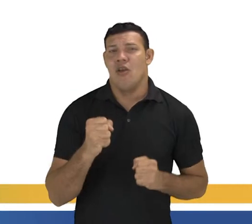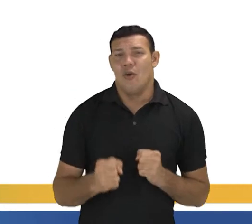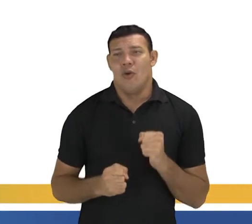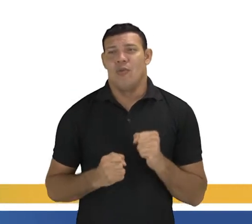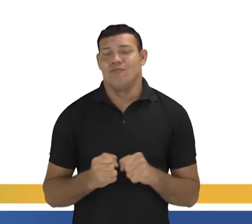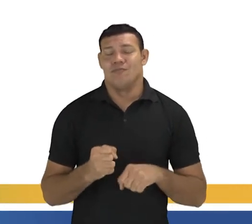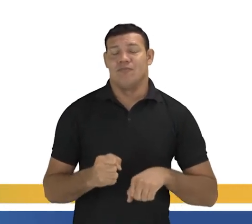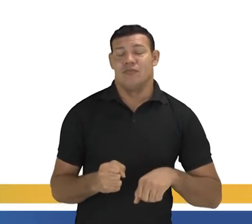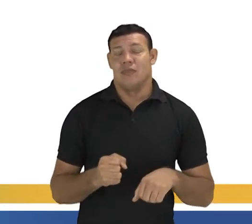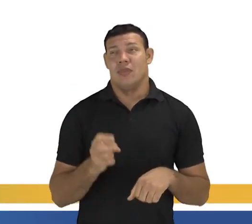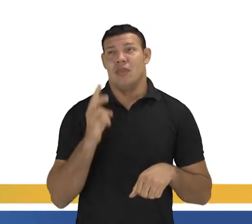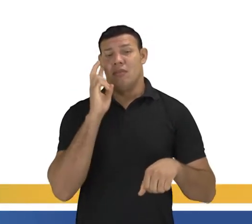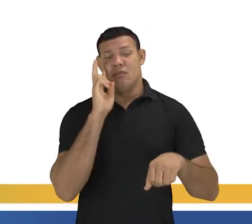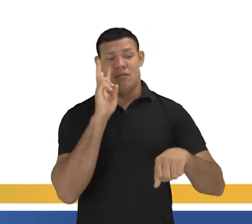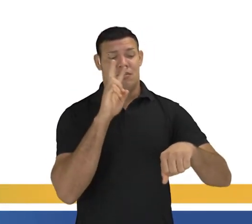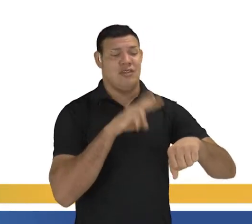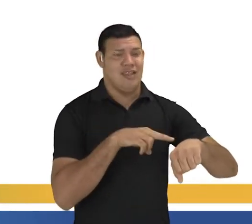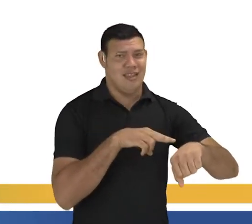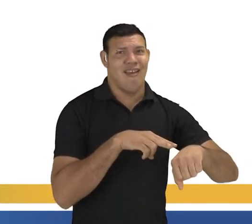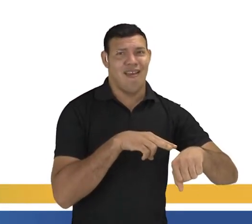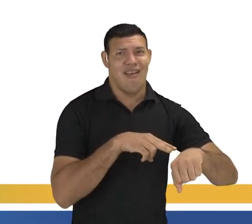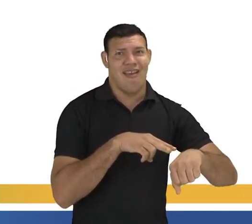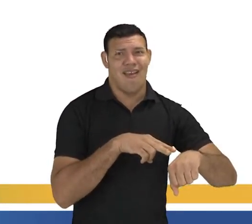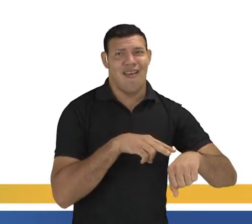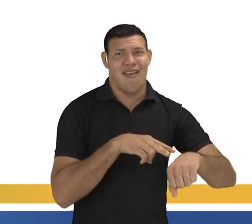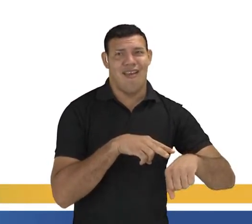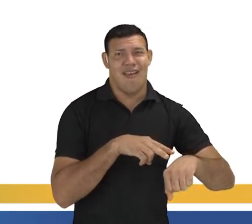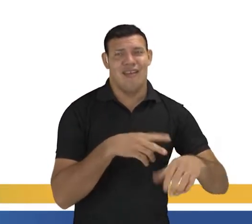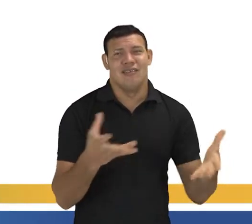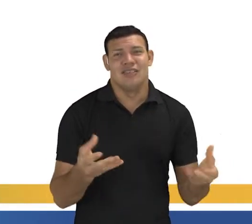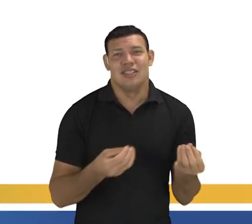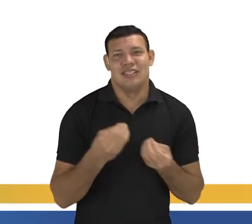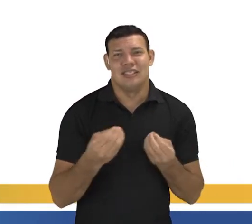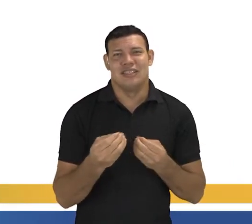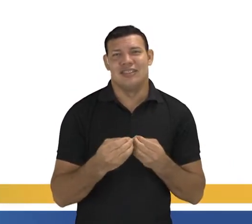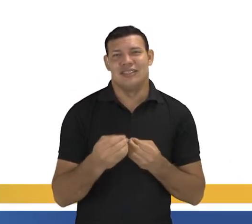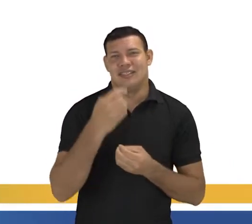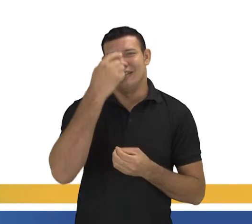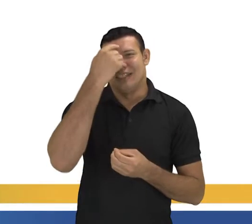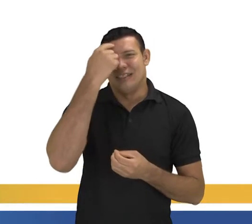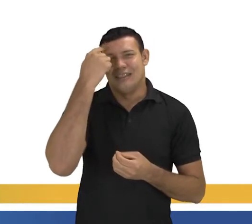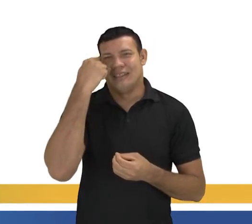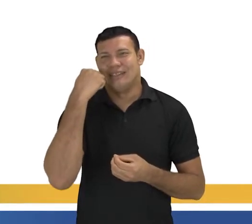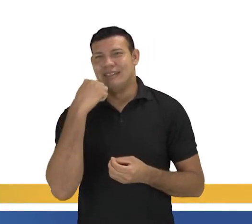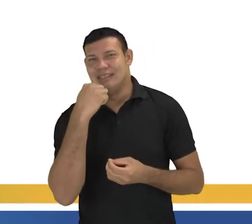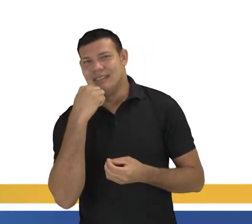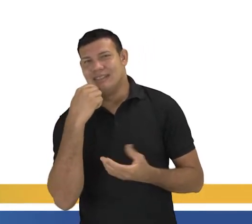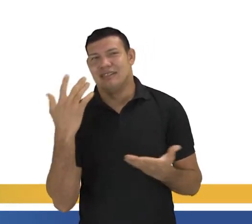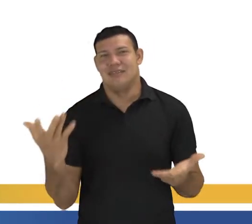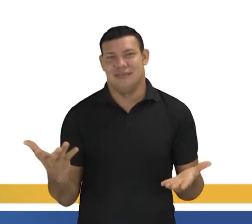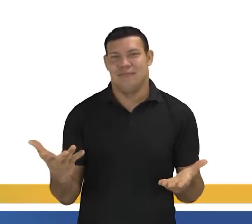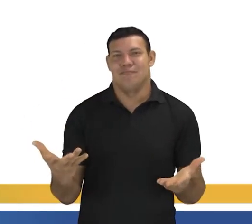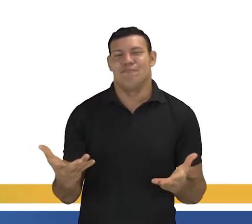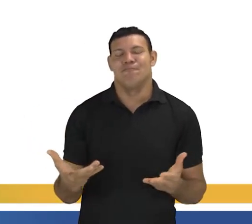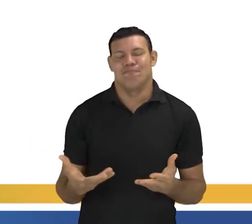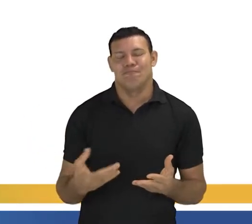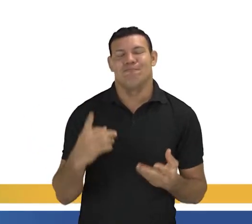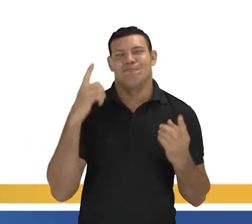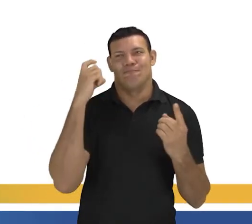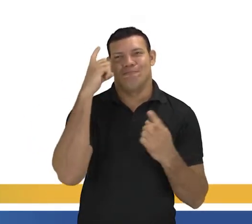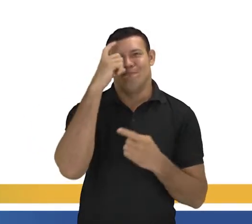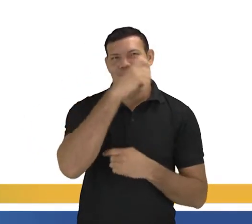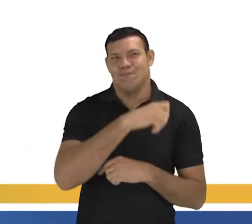para o relógio e percebe que só passaram 30 segundos. Entenderam mais ou menos o uso? Então vamos ali,